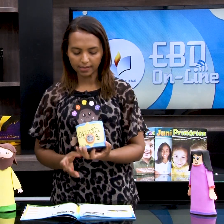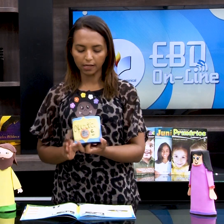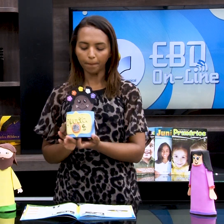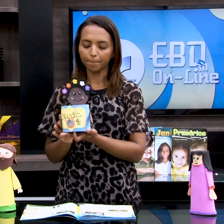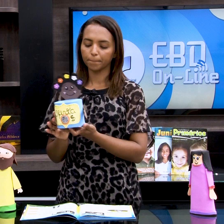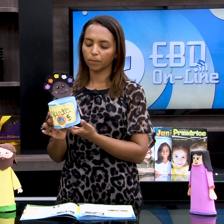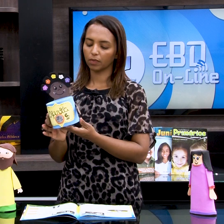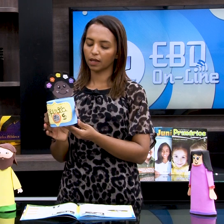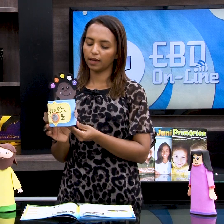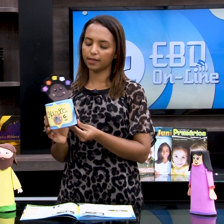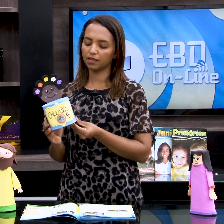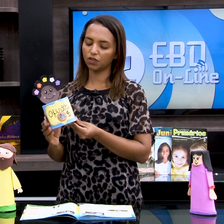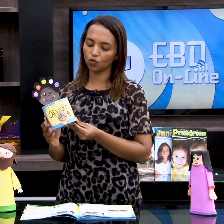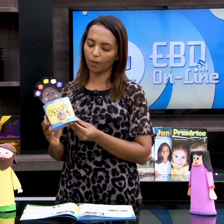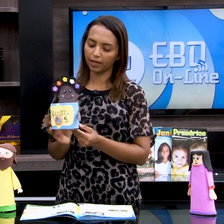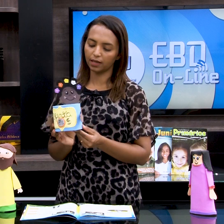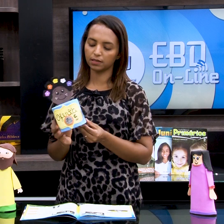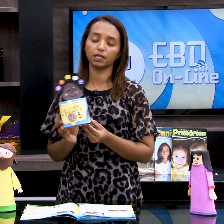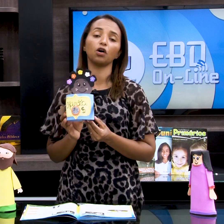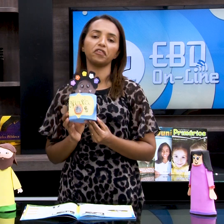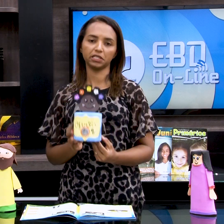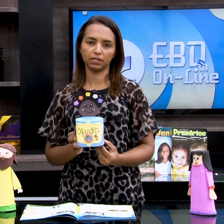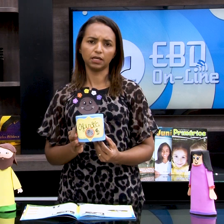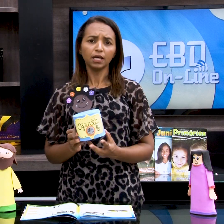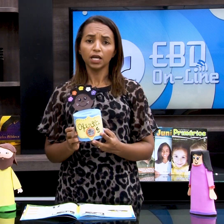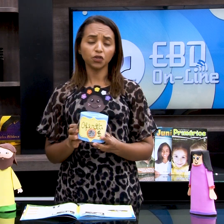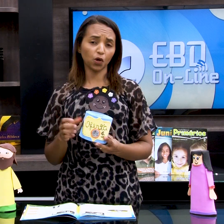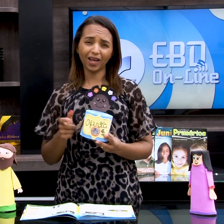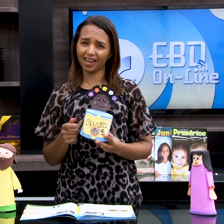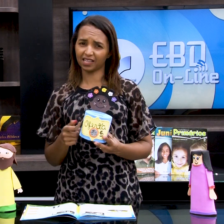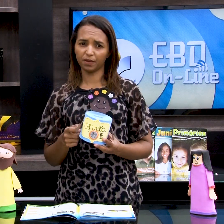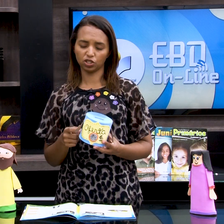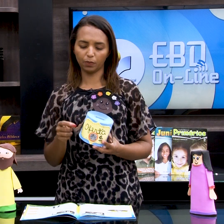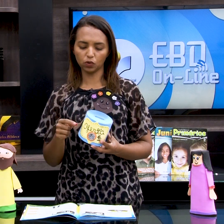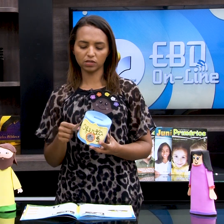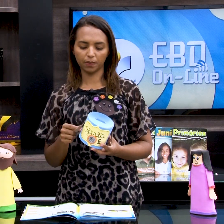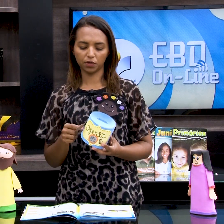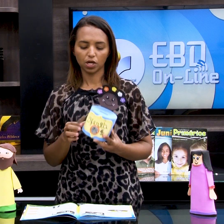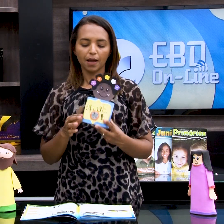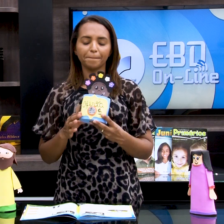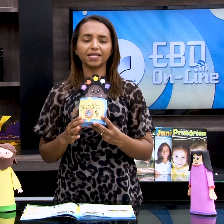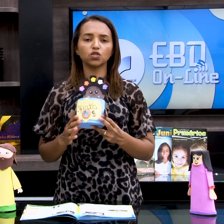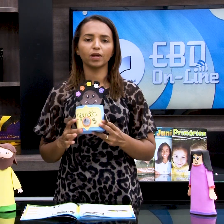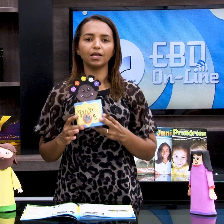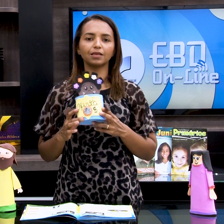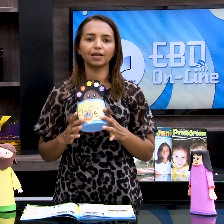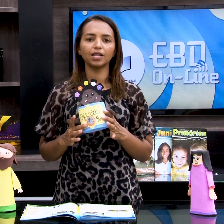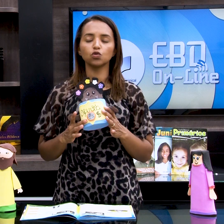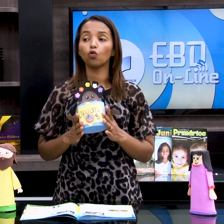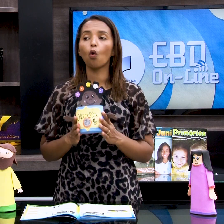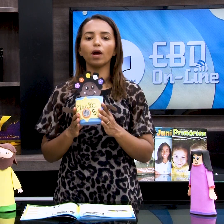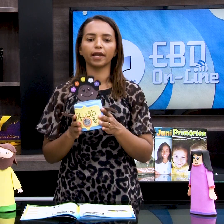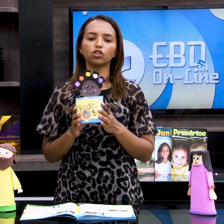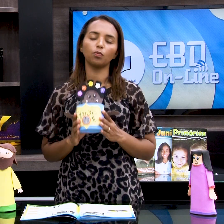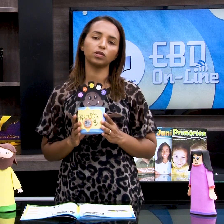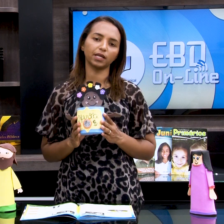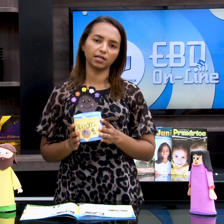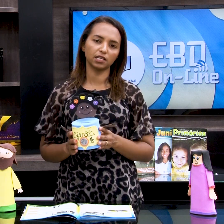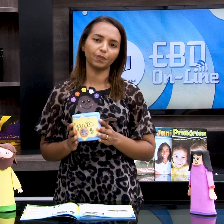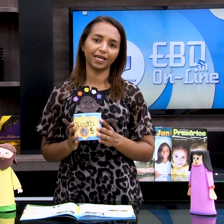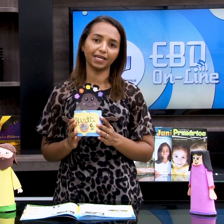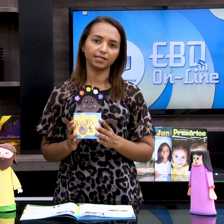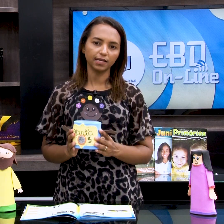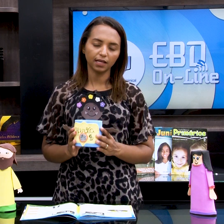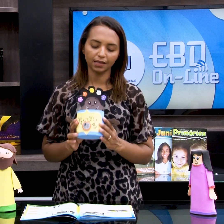seria esse esse visual aqui que seria da ofertinha Isso aqui é uma lata Minha gente é muito simples mas isso aqui traz um concreto muito